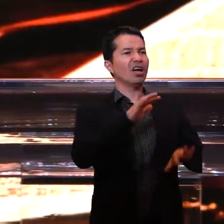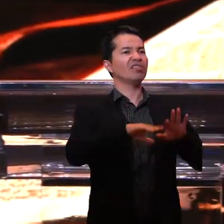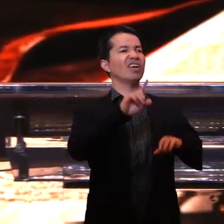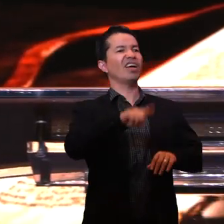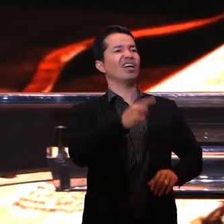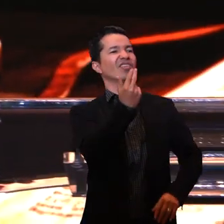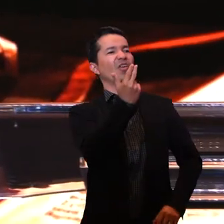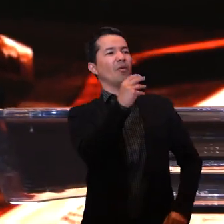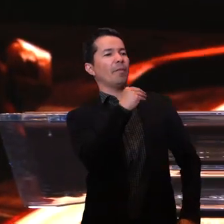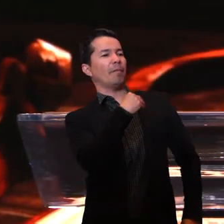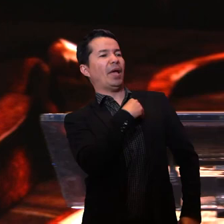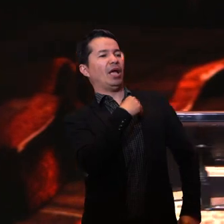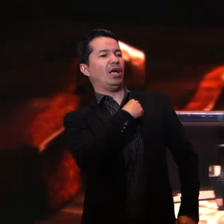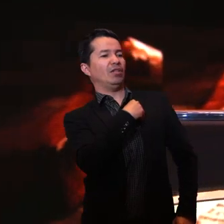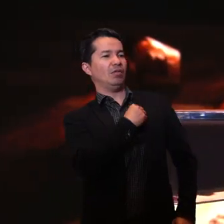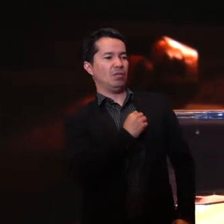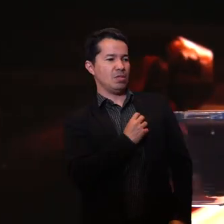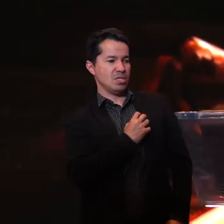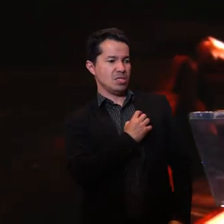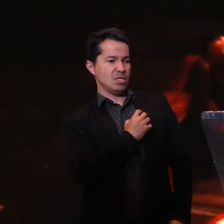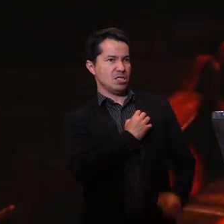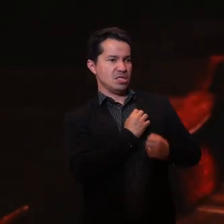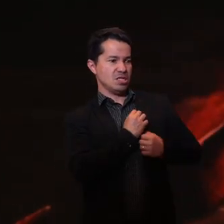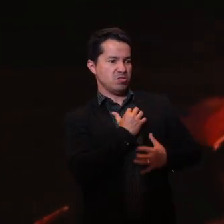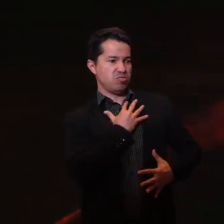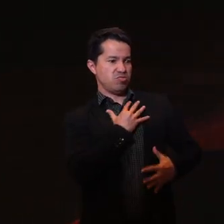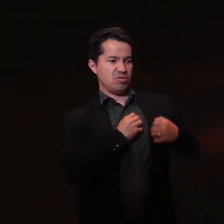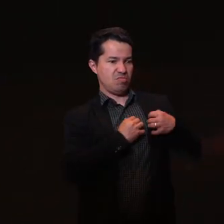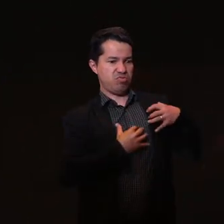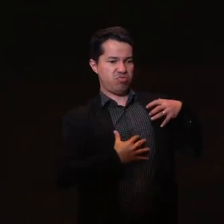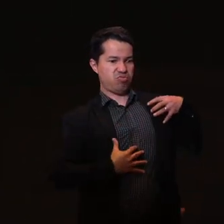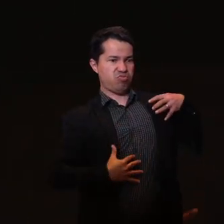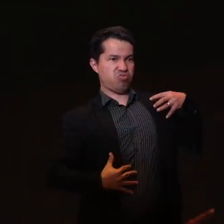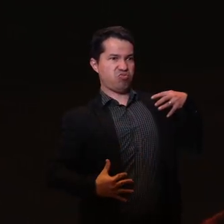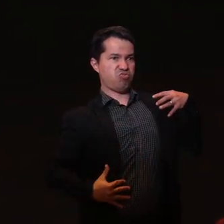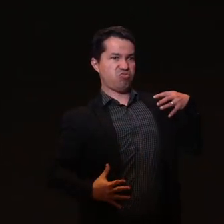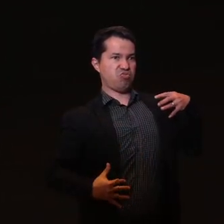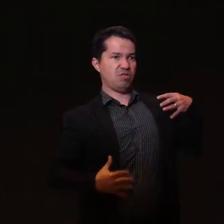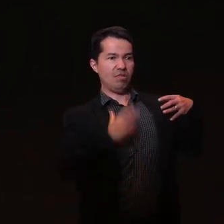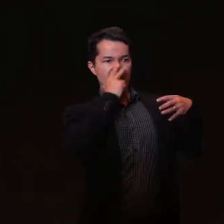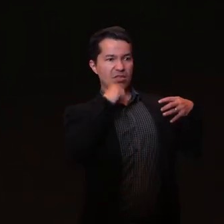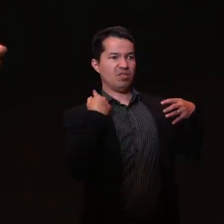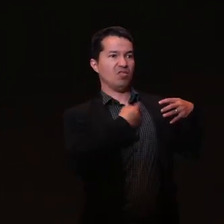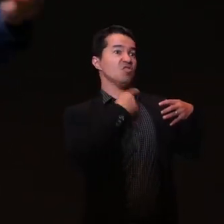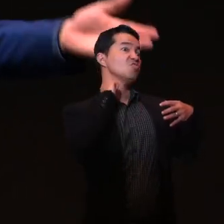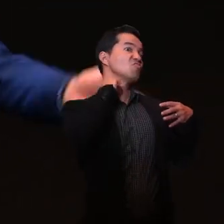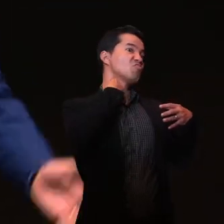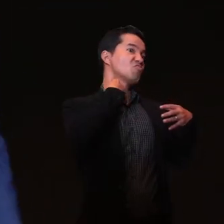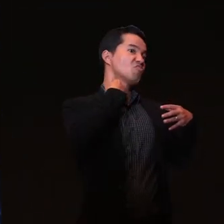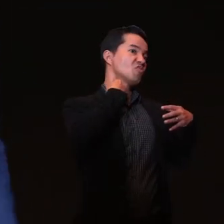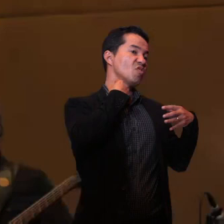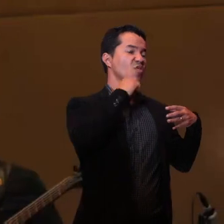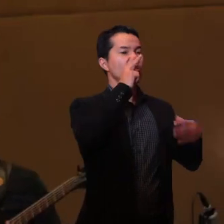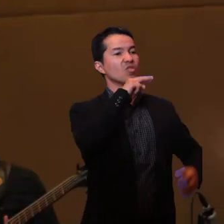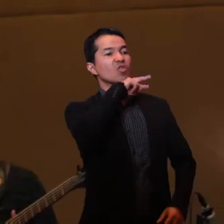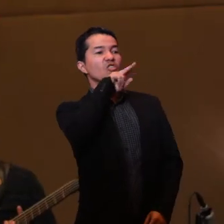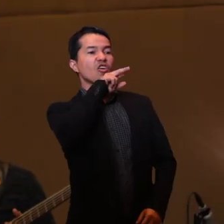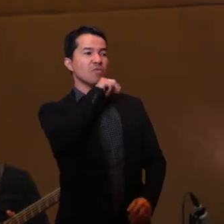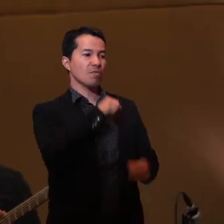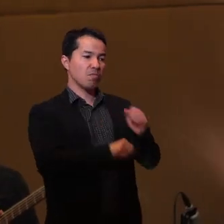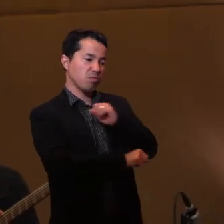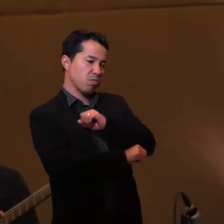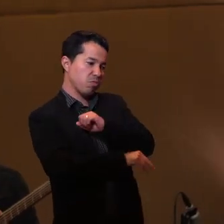pecaminosa. A aranha não consegue produzir outra coisa senão teia de aranha. A cobra não produz outra coisa senão uma